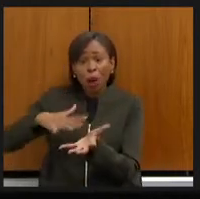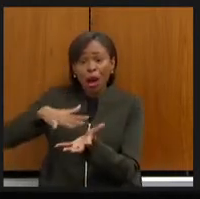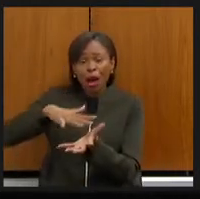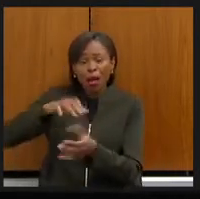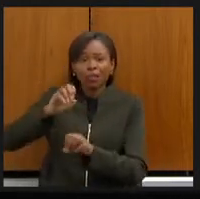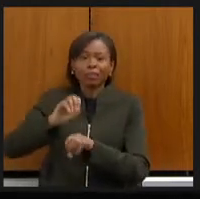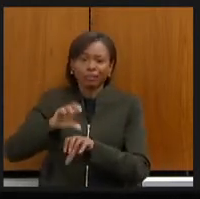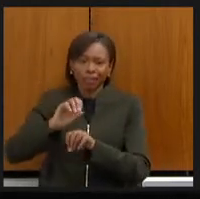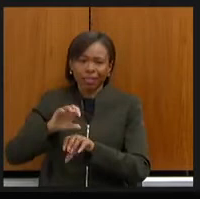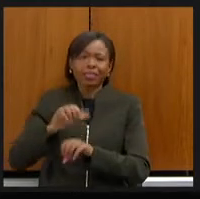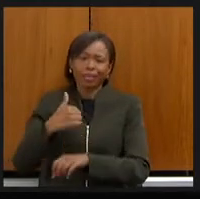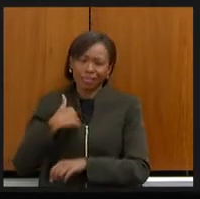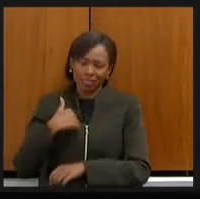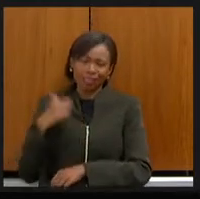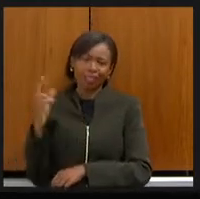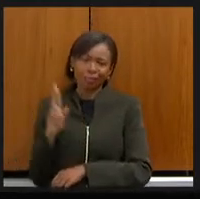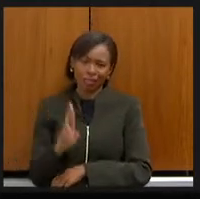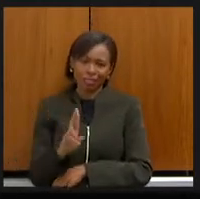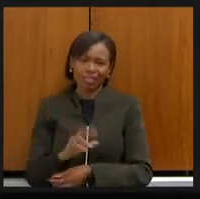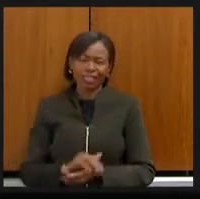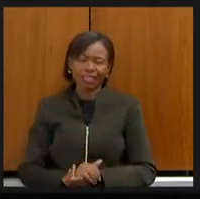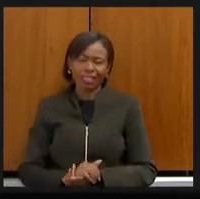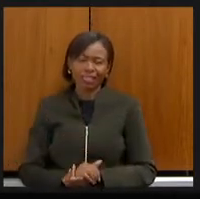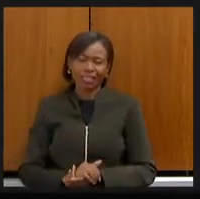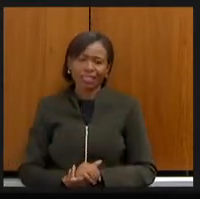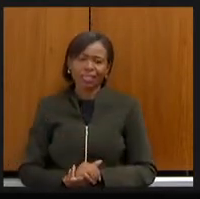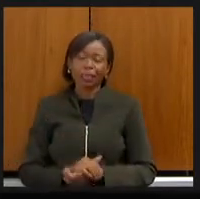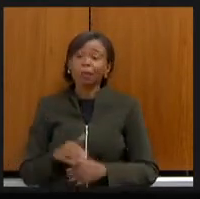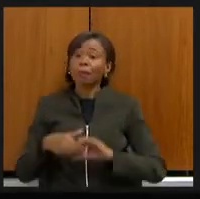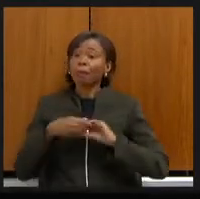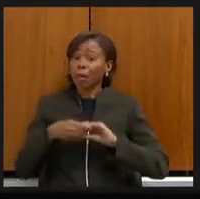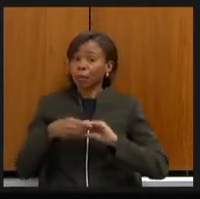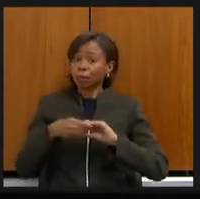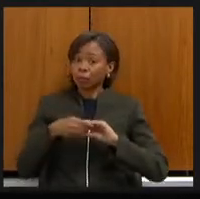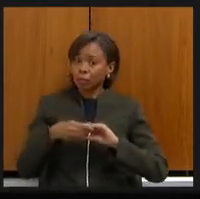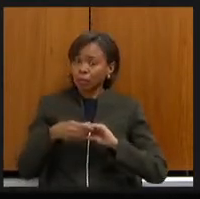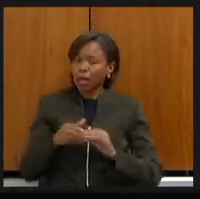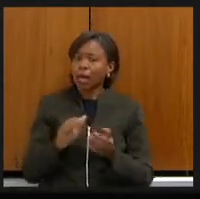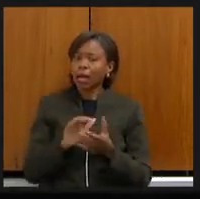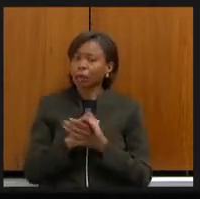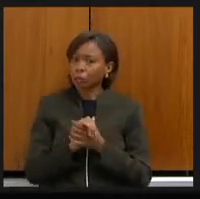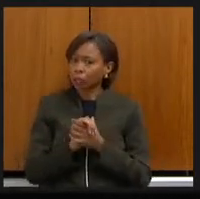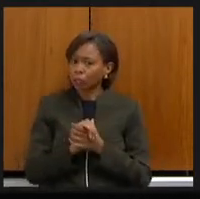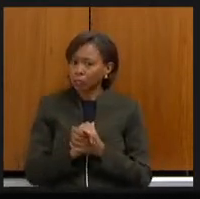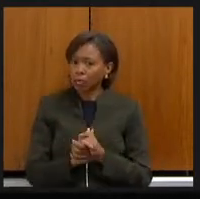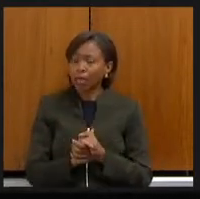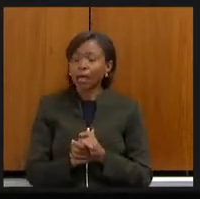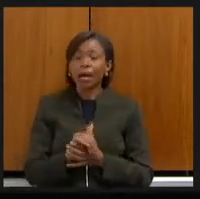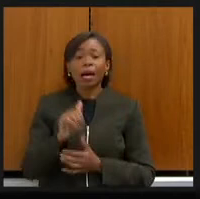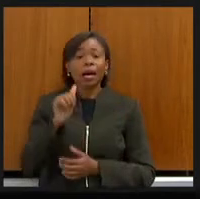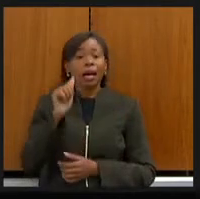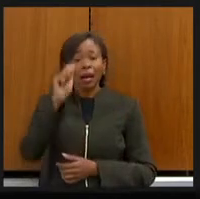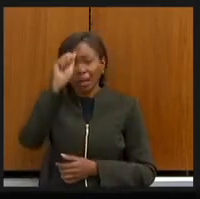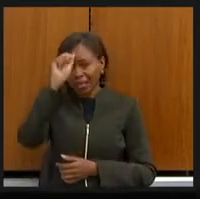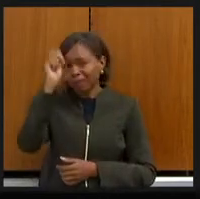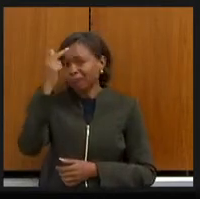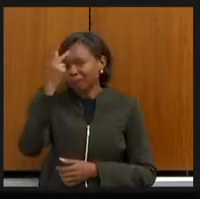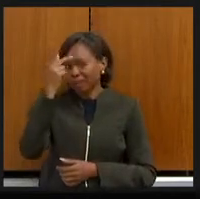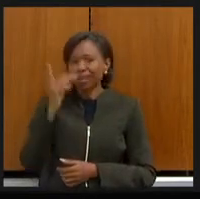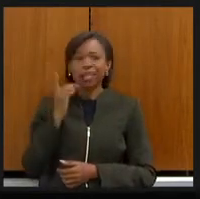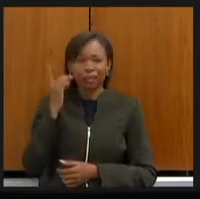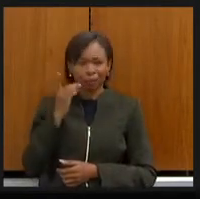Educação e eu queria parabenizar né especial a deputada Ana Paula Siqueira